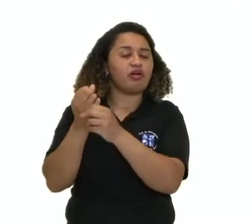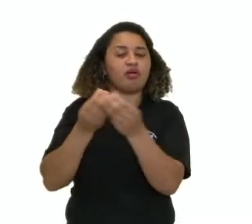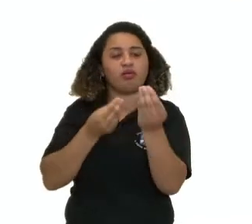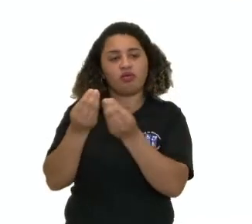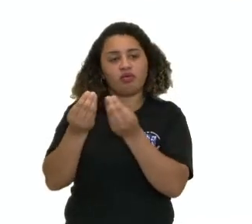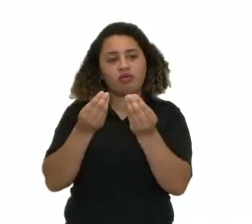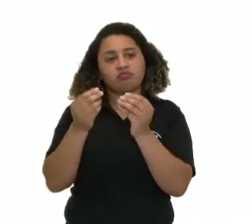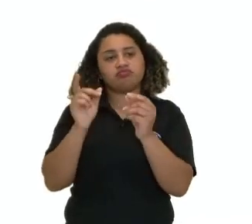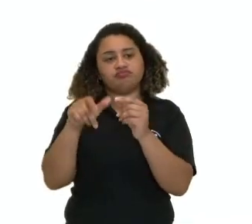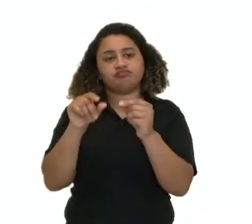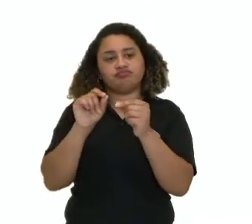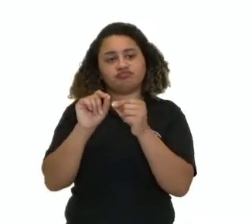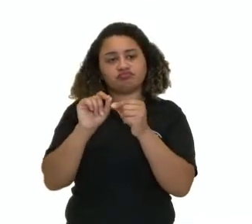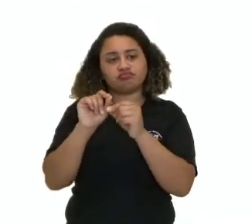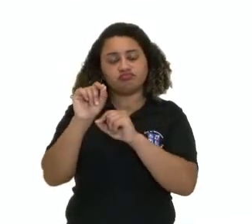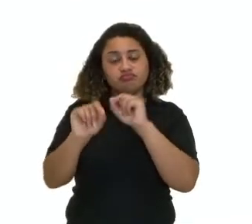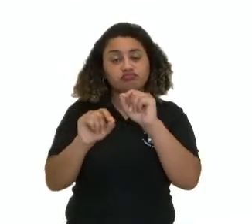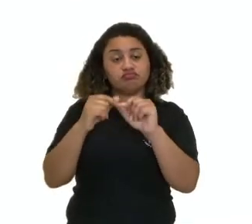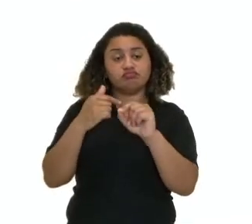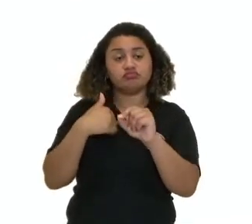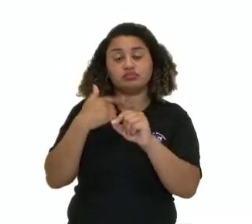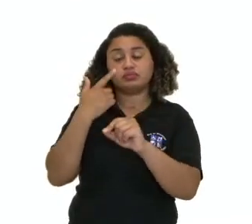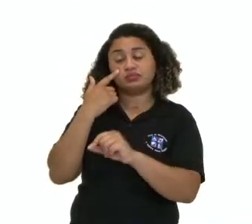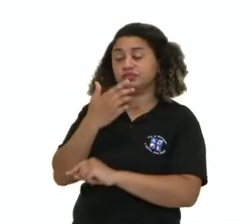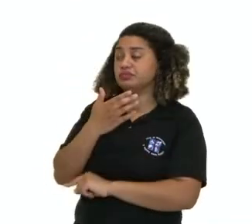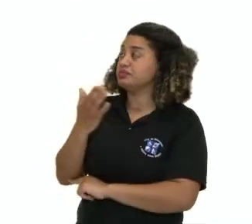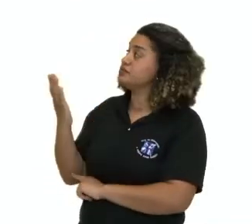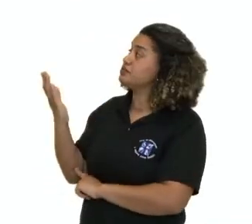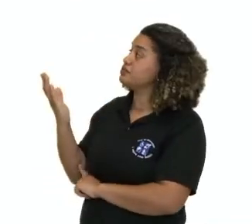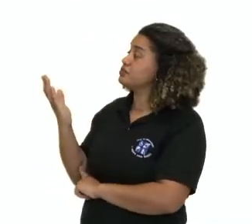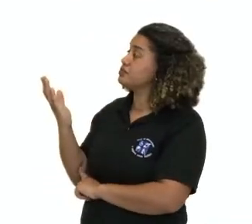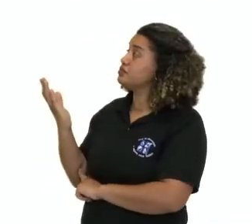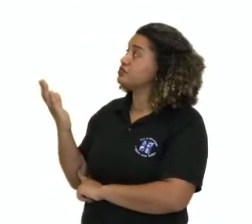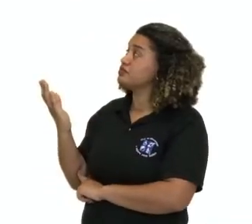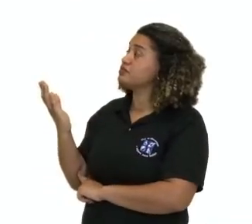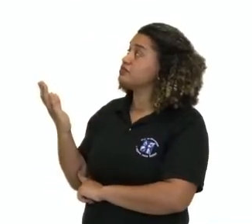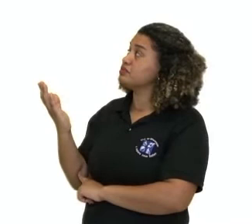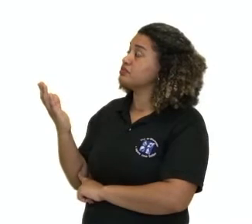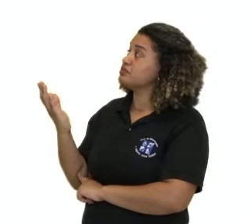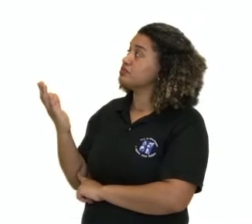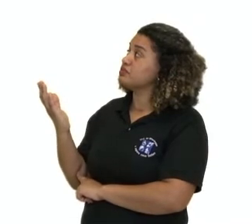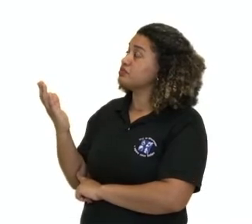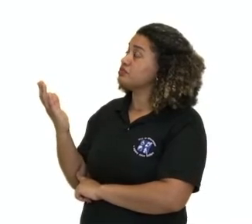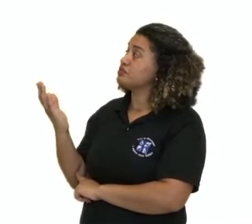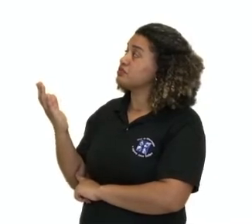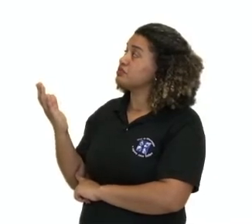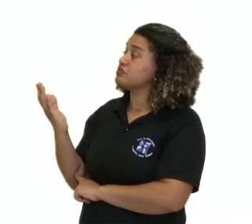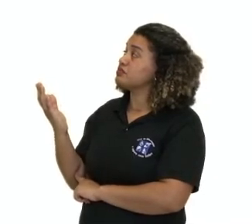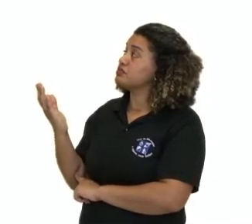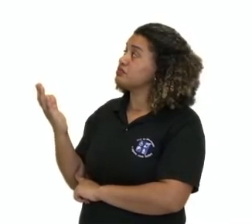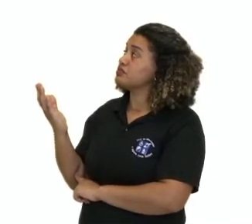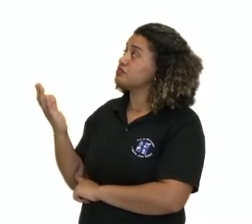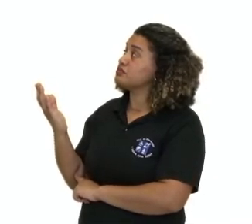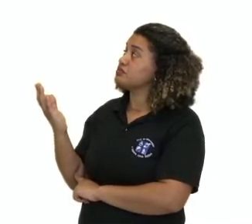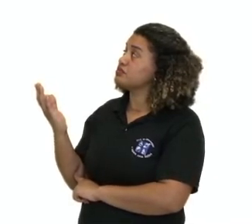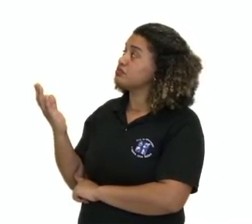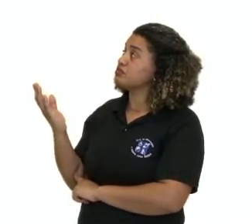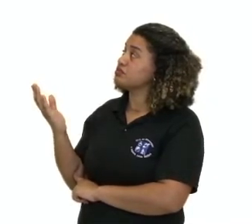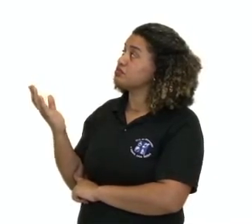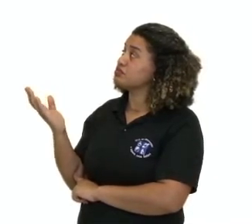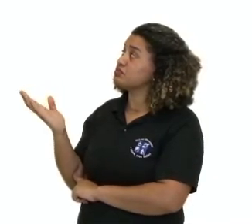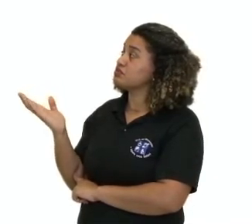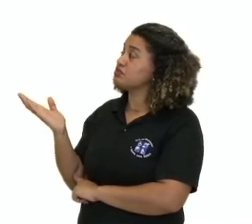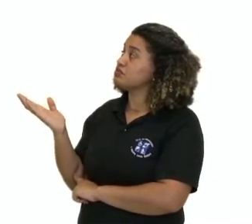anterior, 61,5, multiplicado por 10, número de termos da PA. Realizando